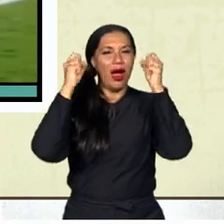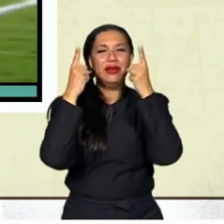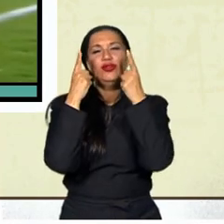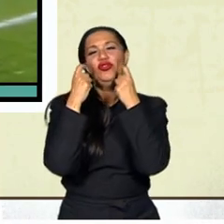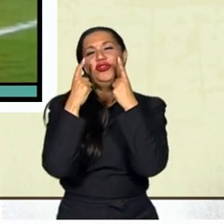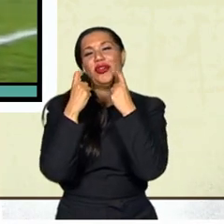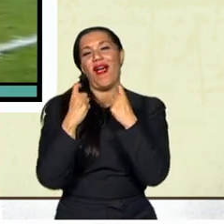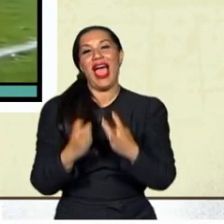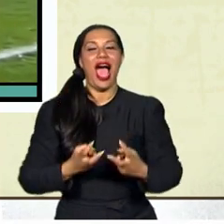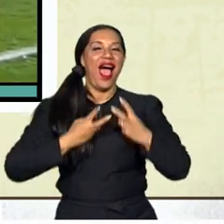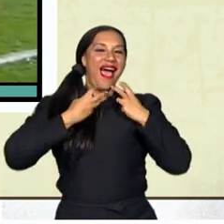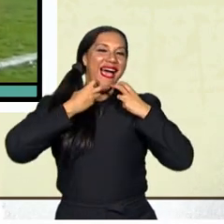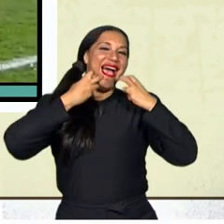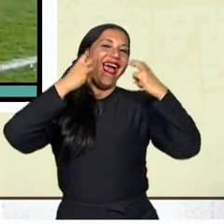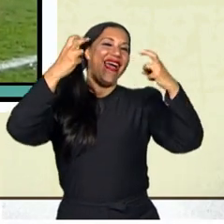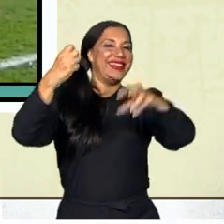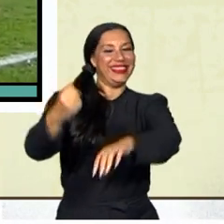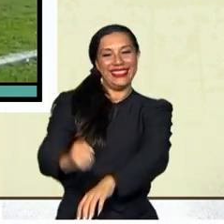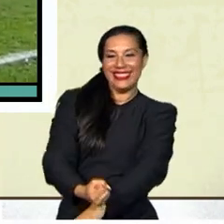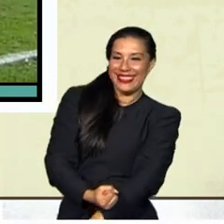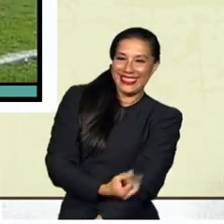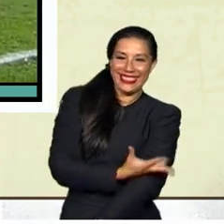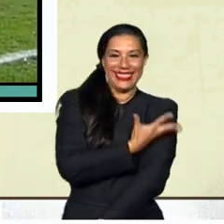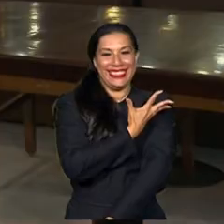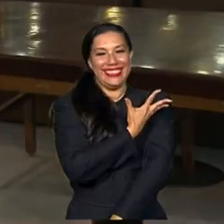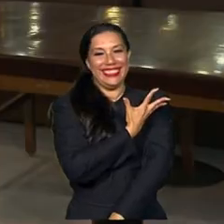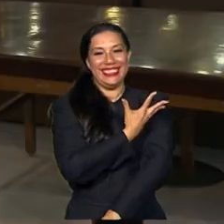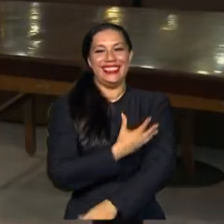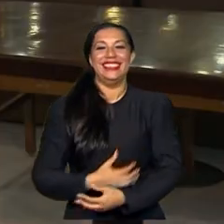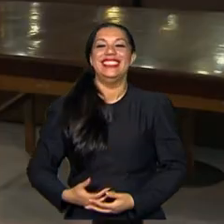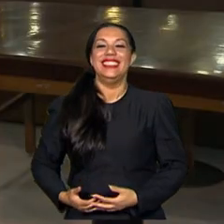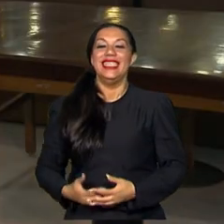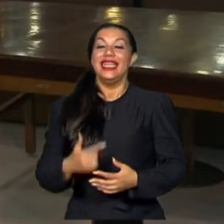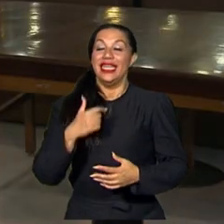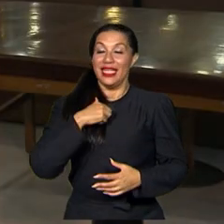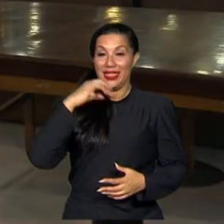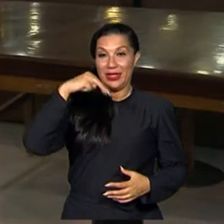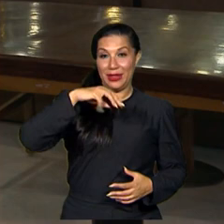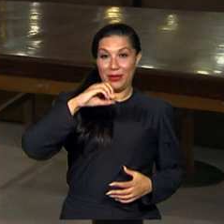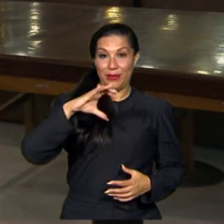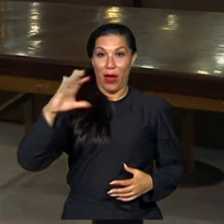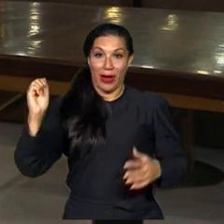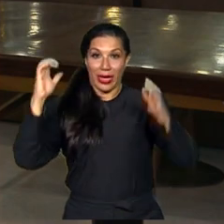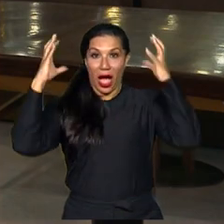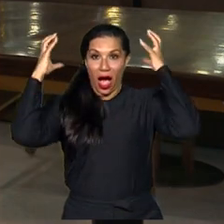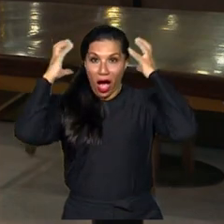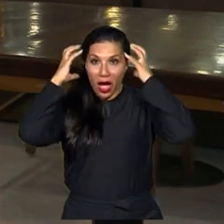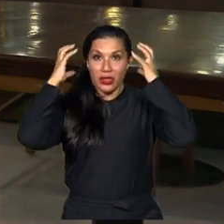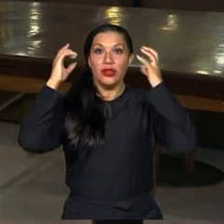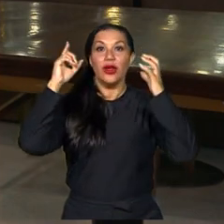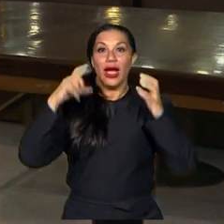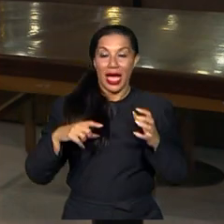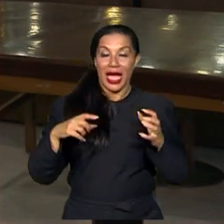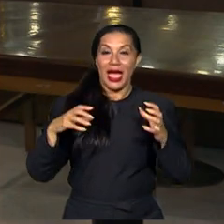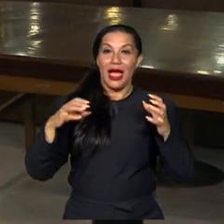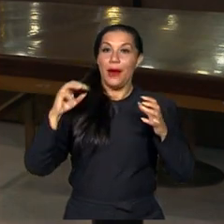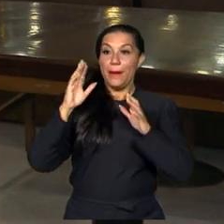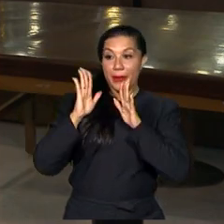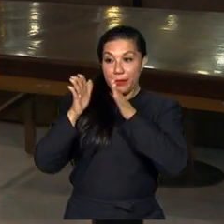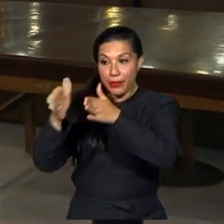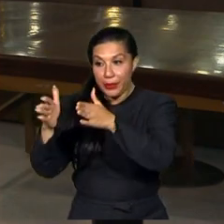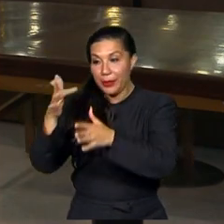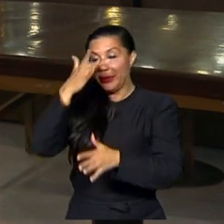chora, grita e se emociona. A Web Rádio Moca, ela é uma rádio pro moquense,